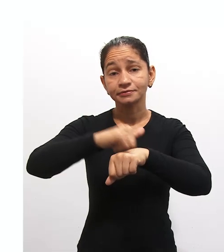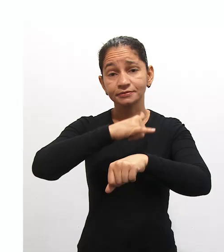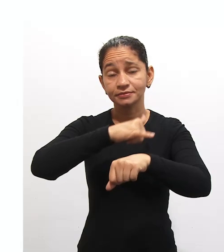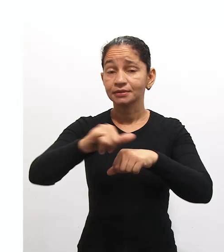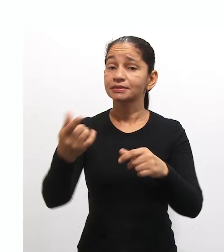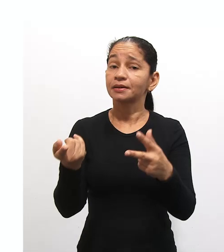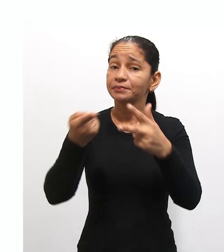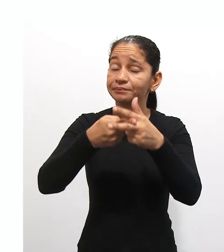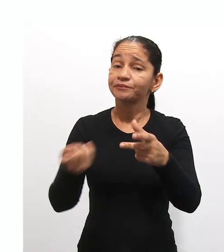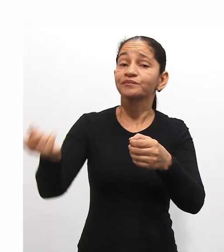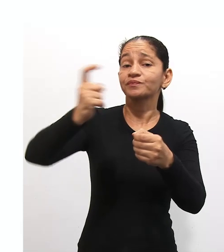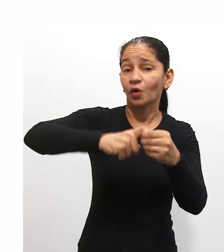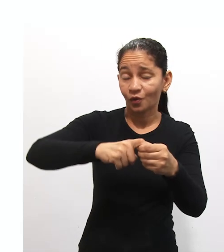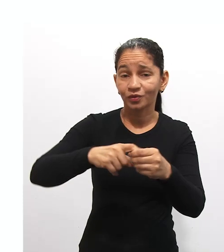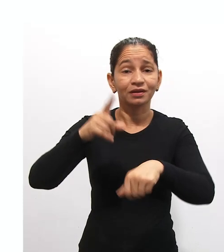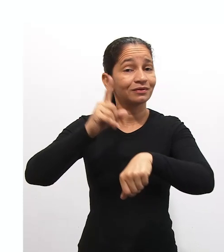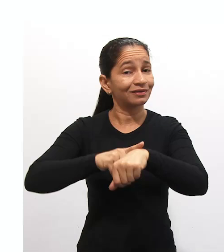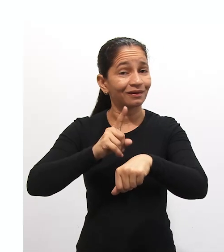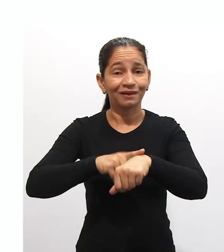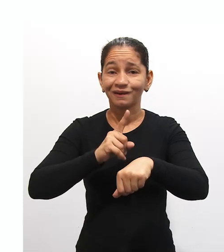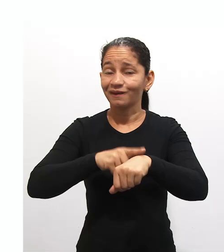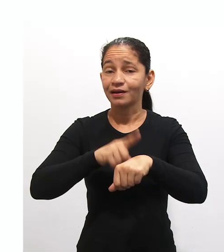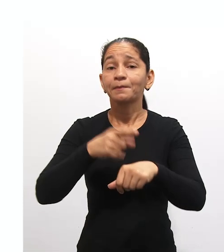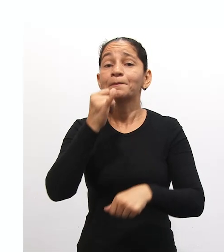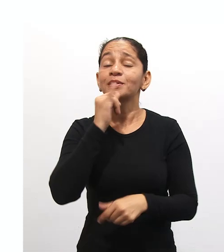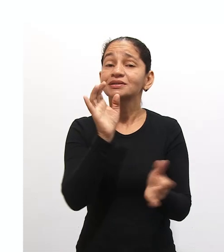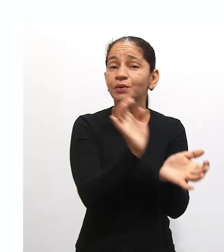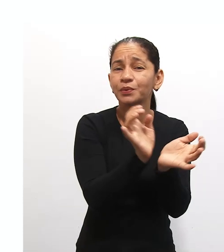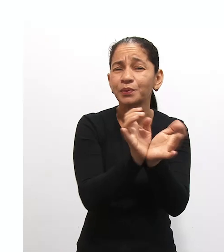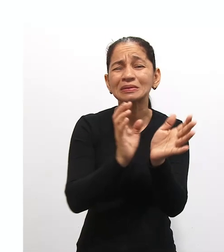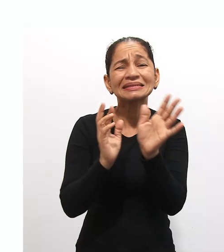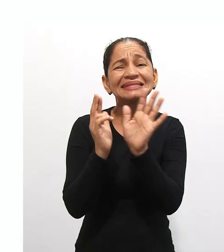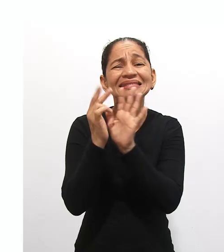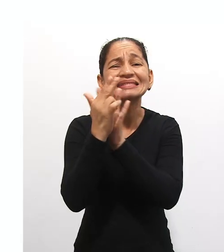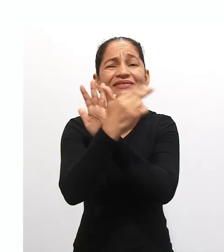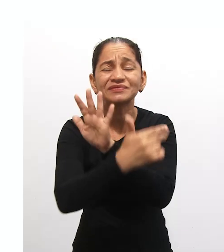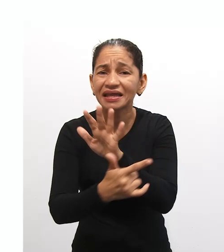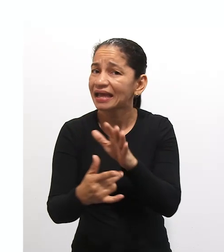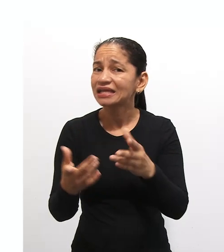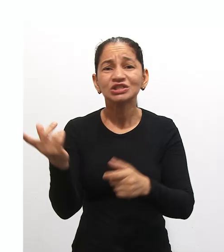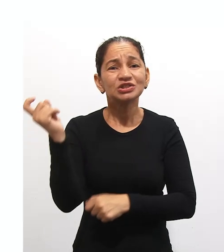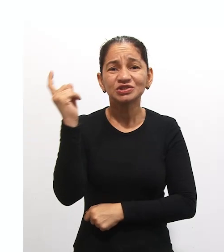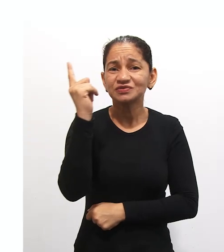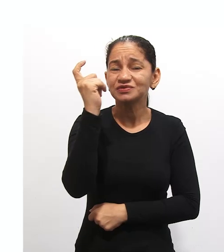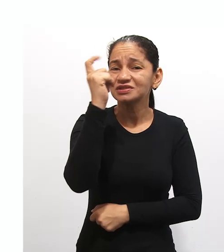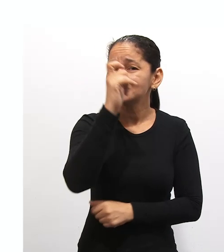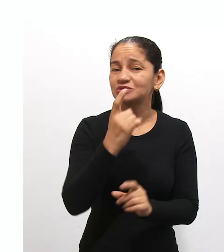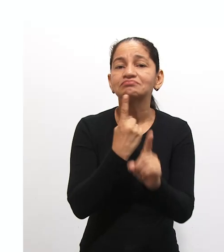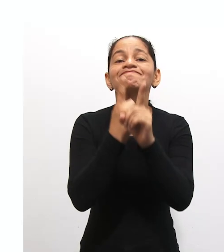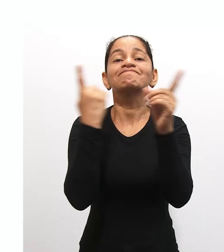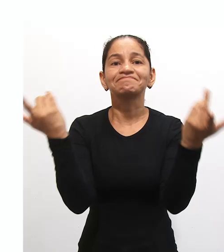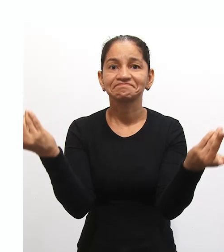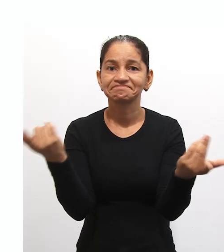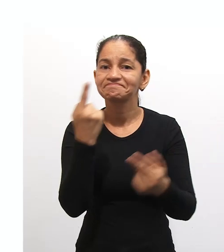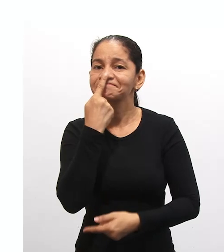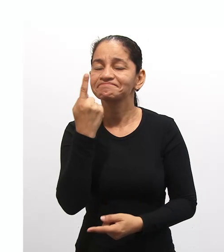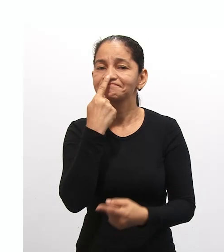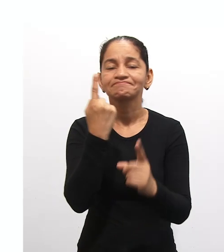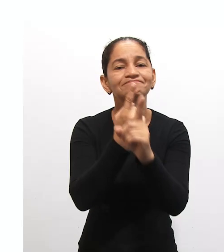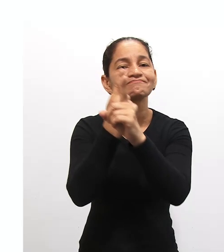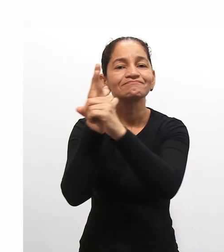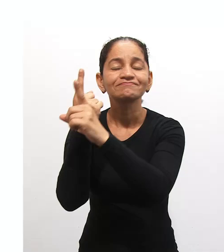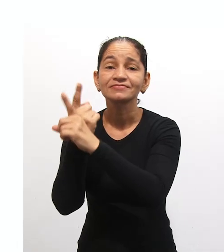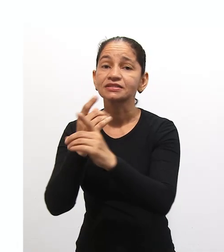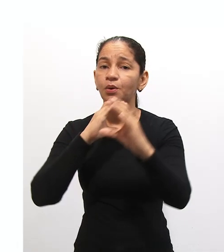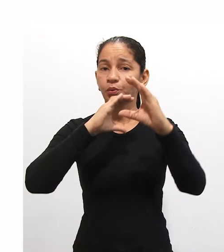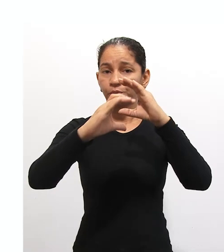de propósito. A equipe EAD ela é formada por profissionais diversos, que raramente compartilham espaço físico, tornando a